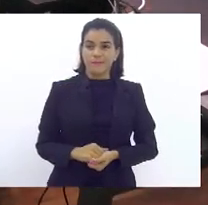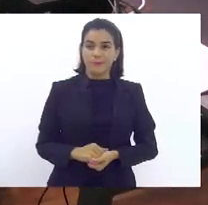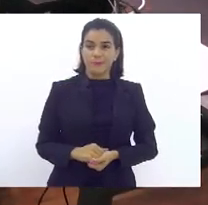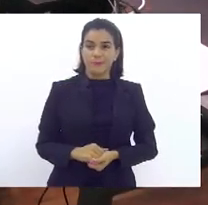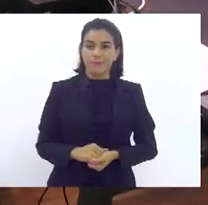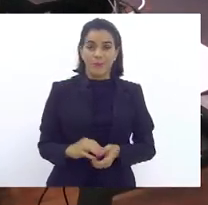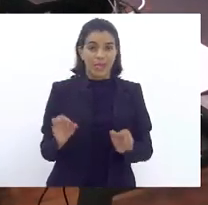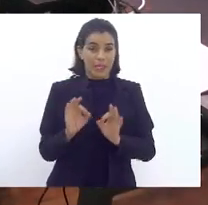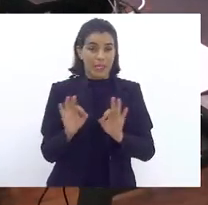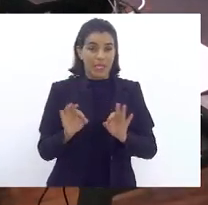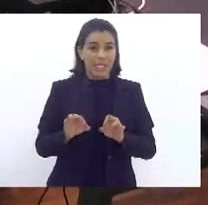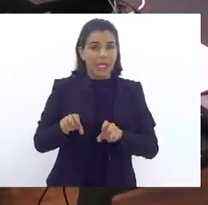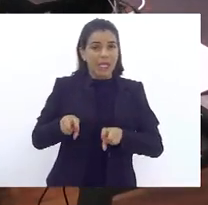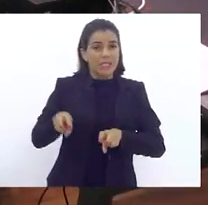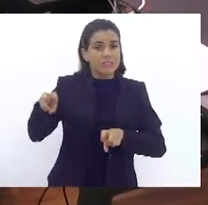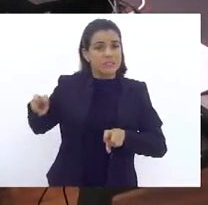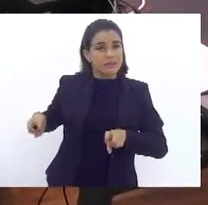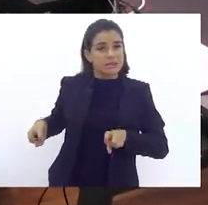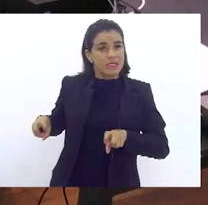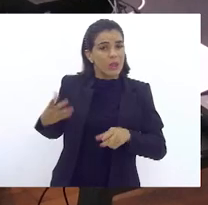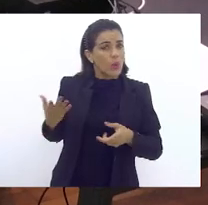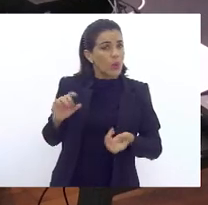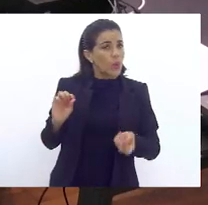quer sentar aqui do meu lado o que que tá